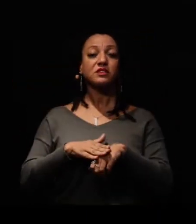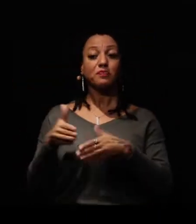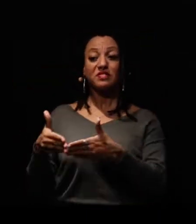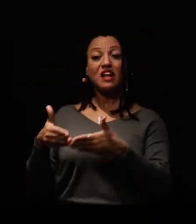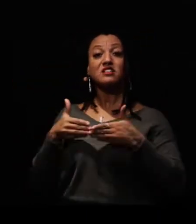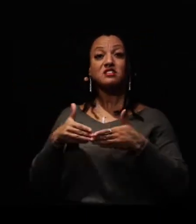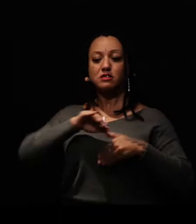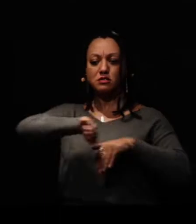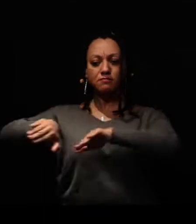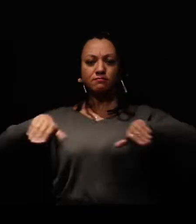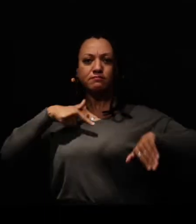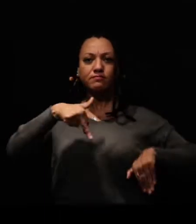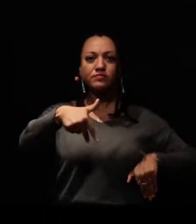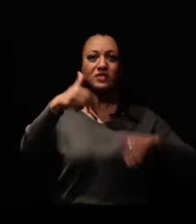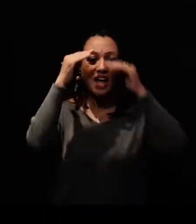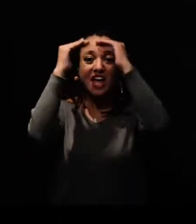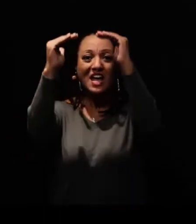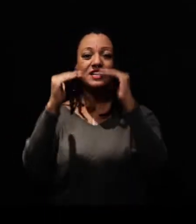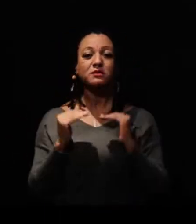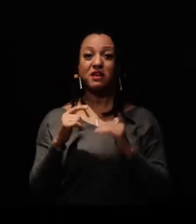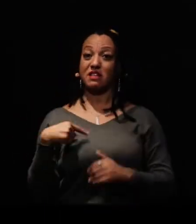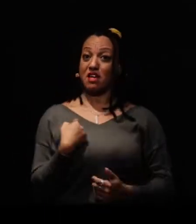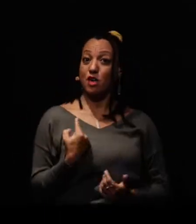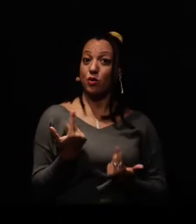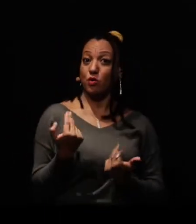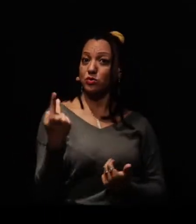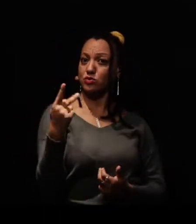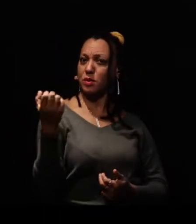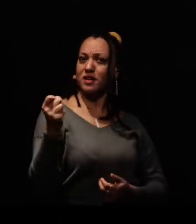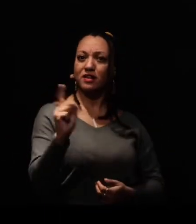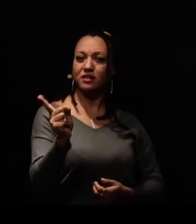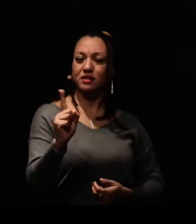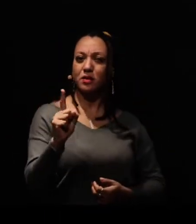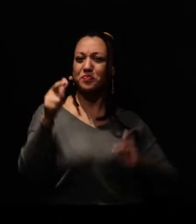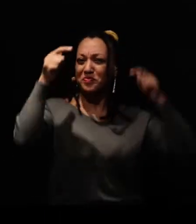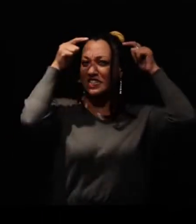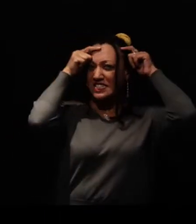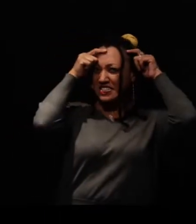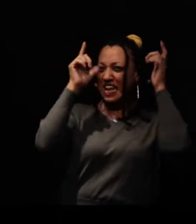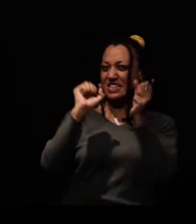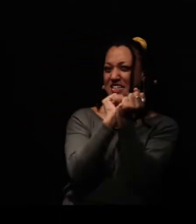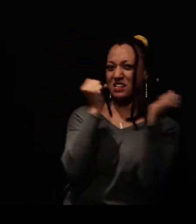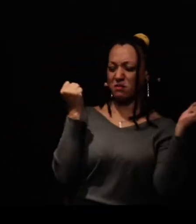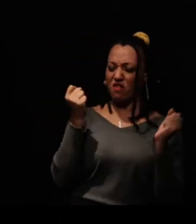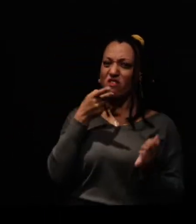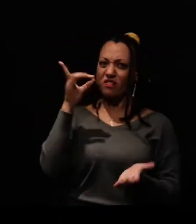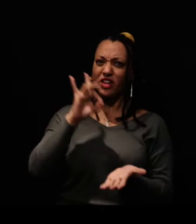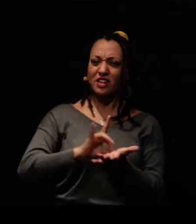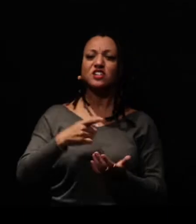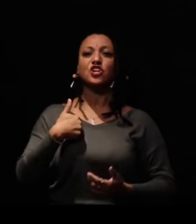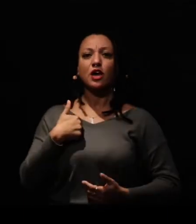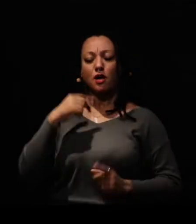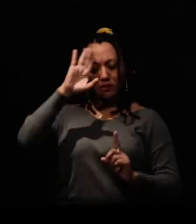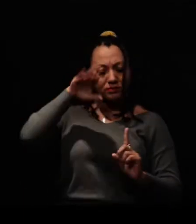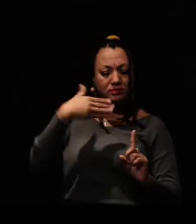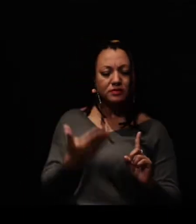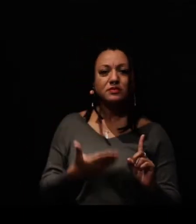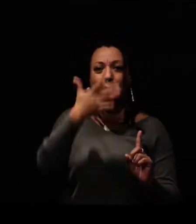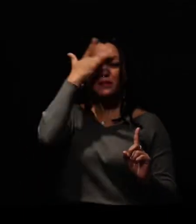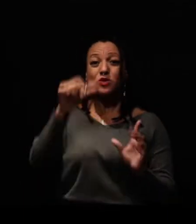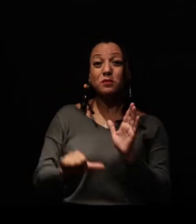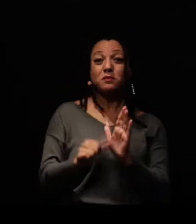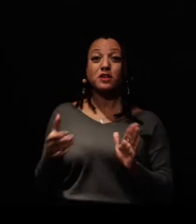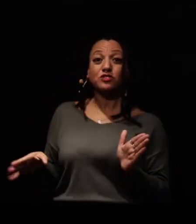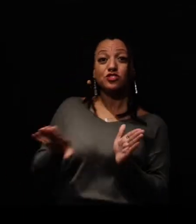dá licença pra nós passar. Respeita, te amo, sou da branca. Princesa Isabel, sejamos verdadeiros. Eu me curvo mesmo pra quem